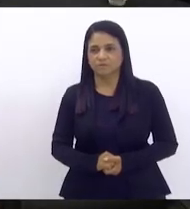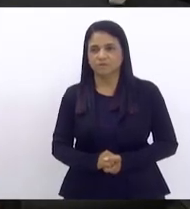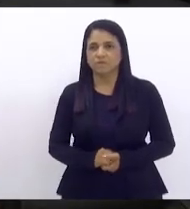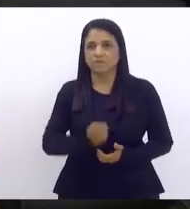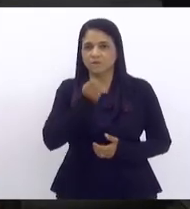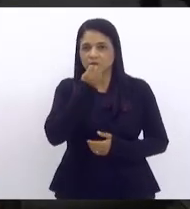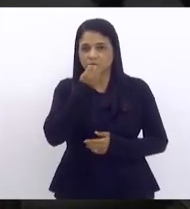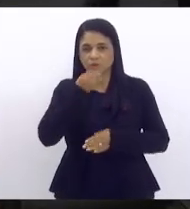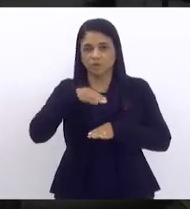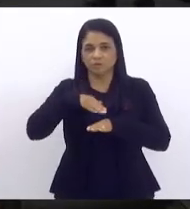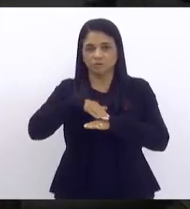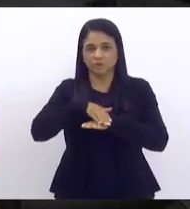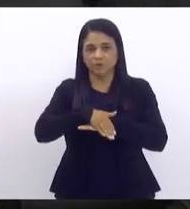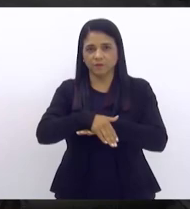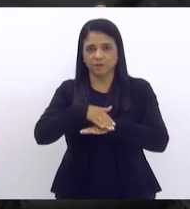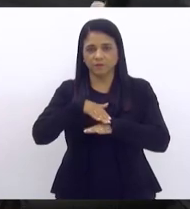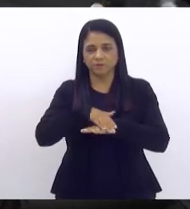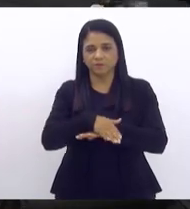Boa noite a todos.